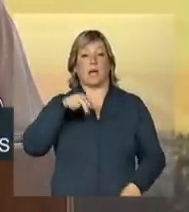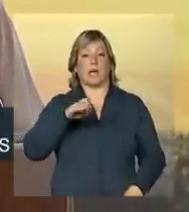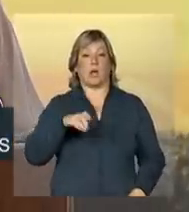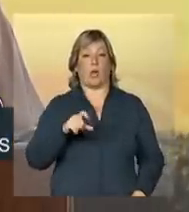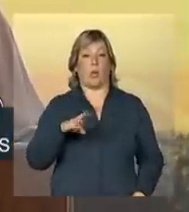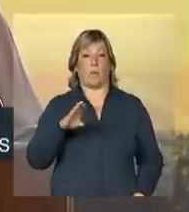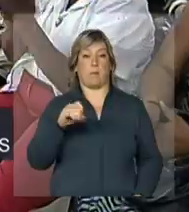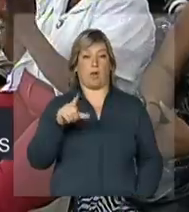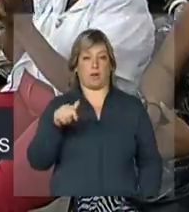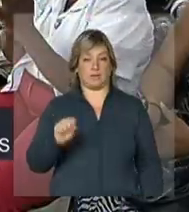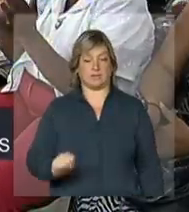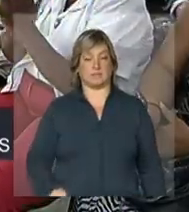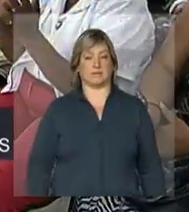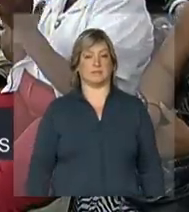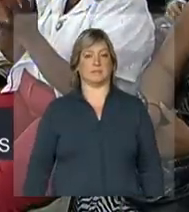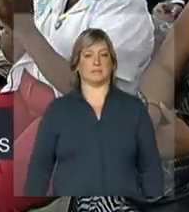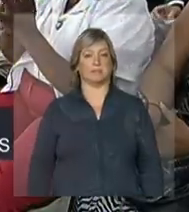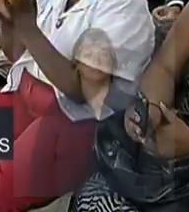quilombolas